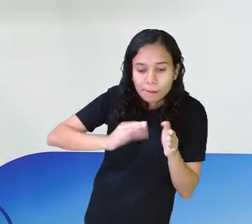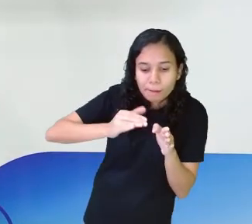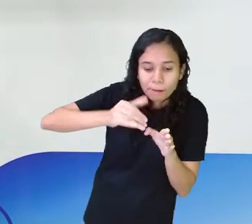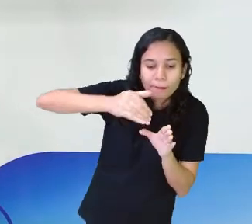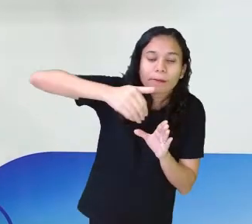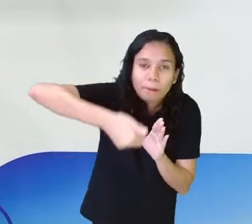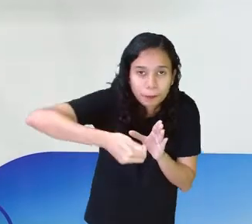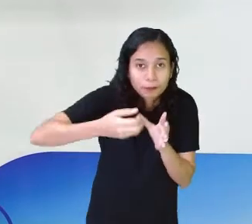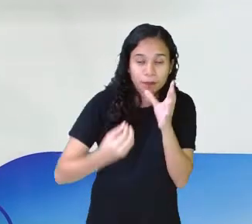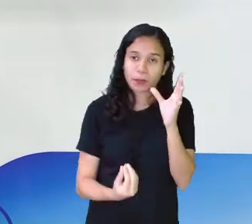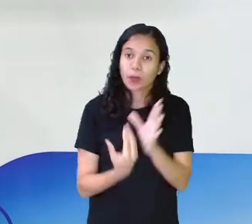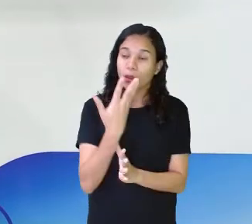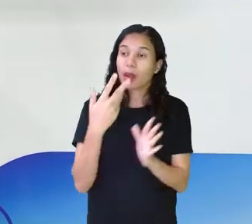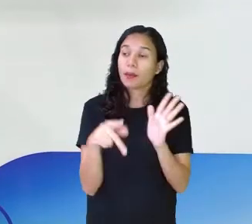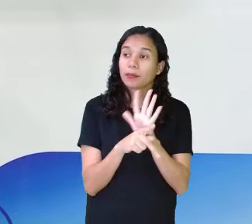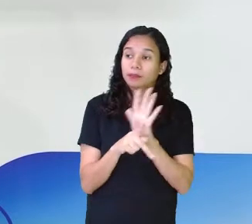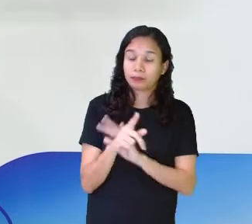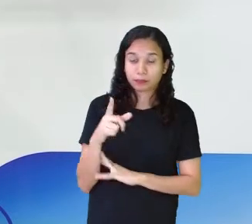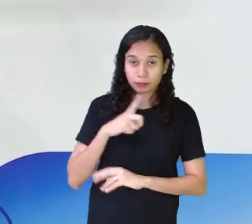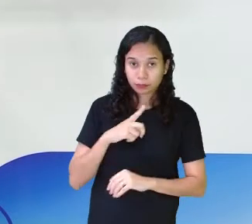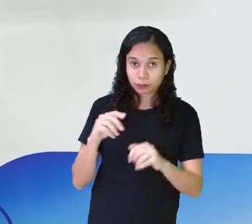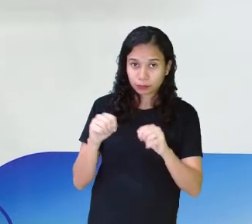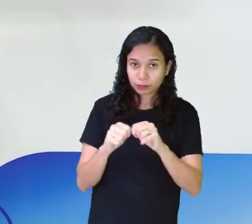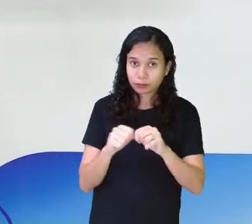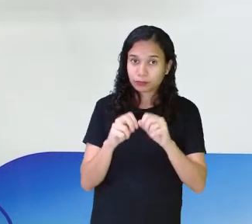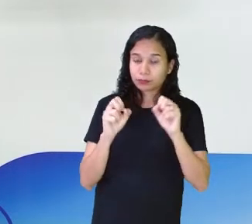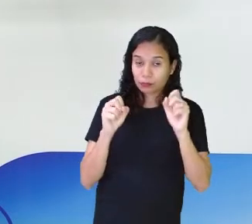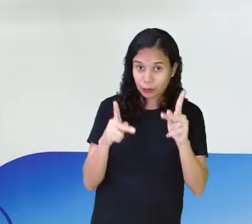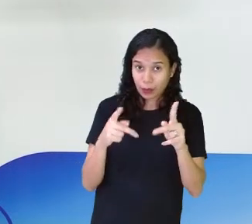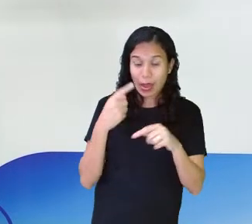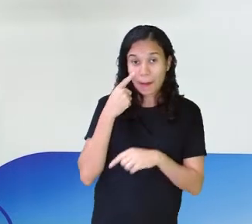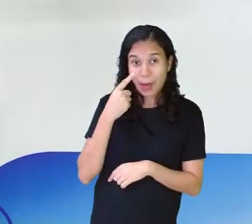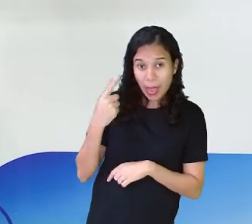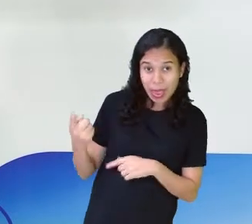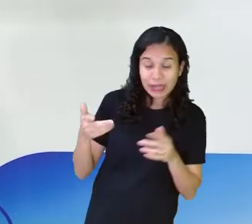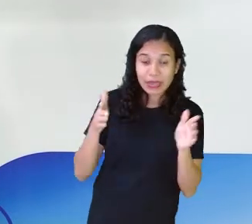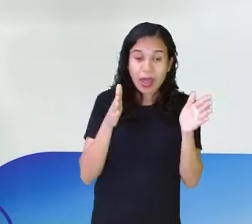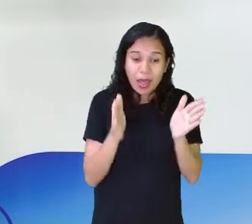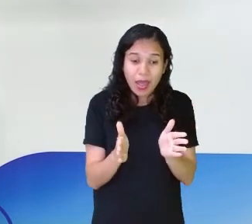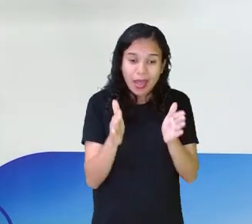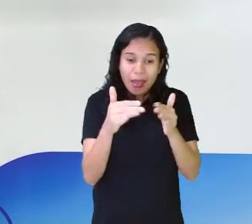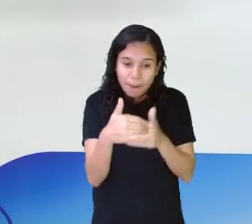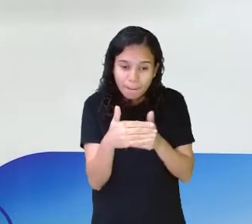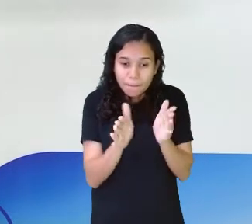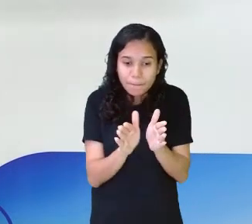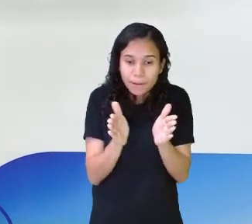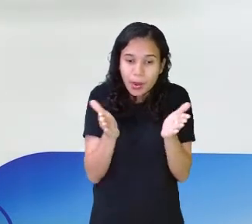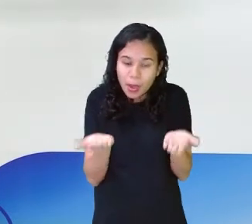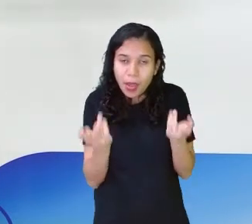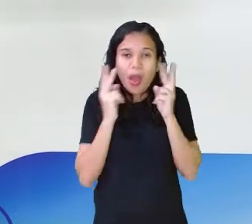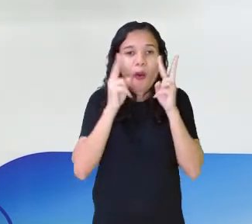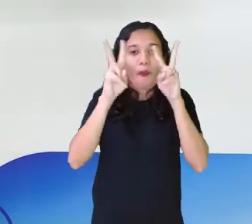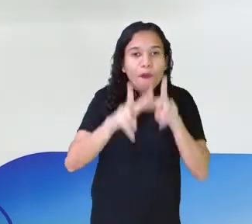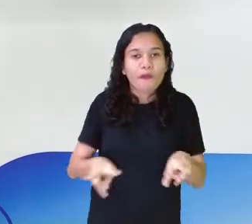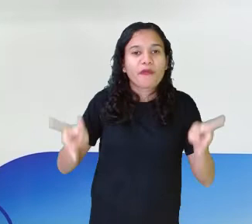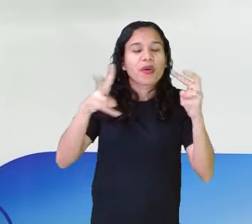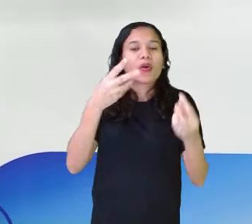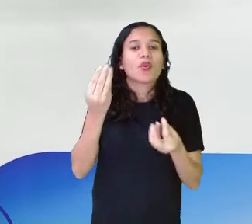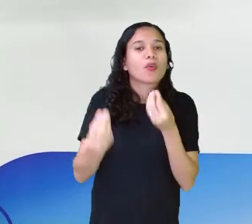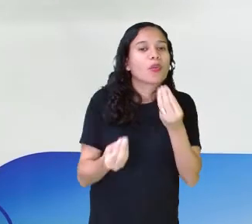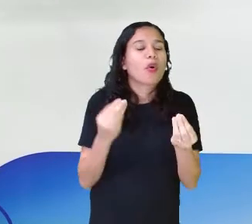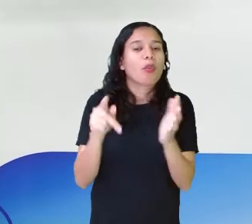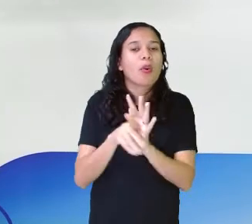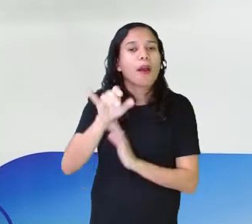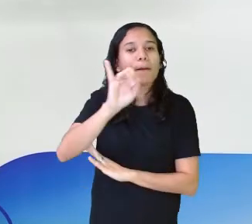vai sendo construído, esse sólido é construído. Nessa planificação, eu consigo ver quais são